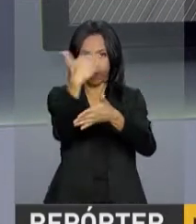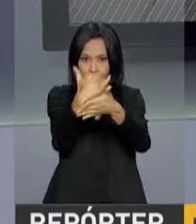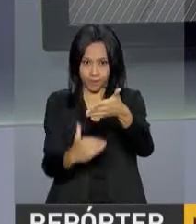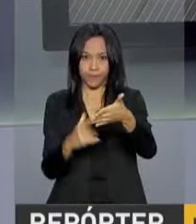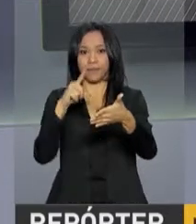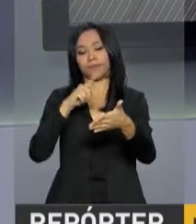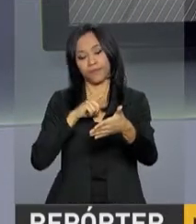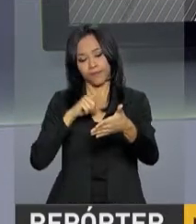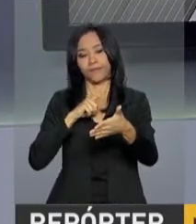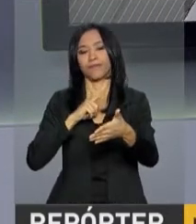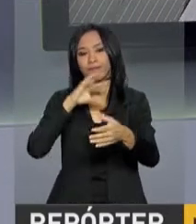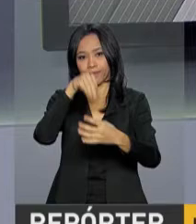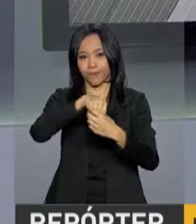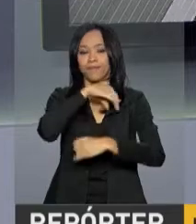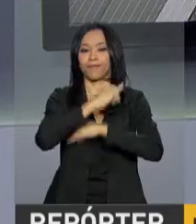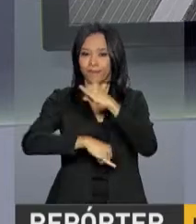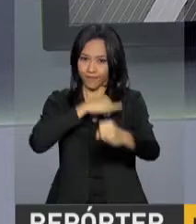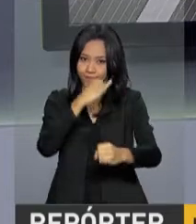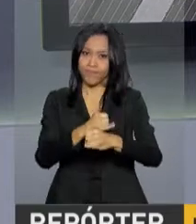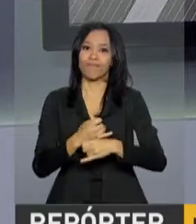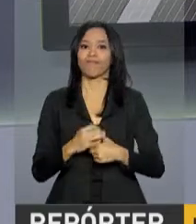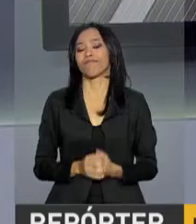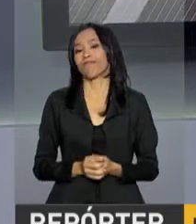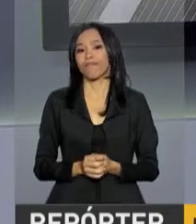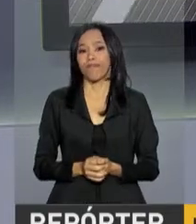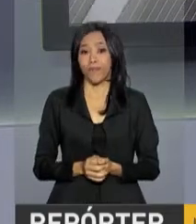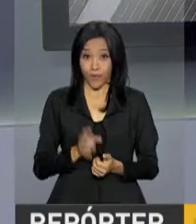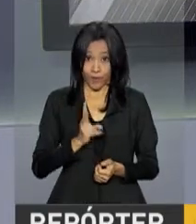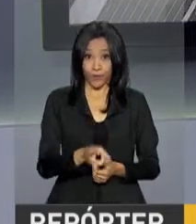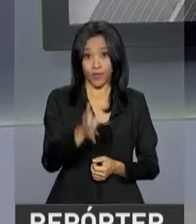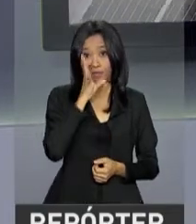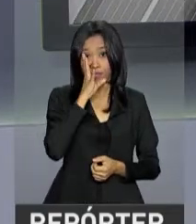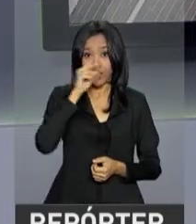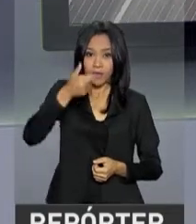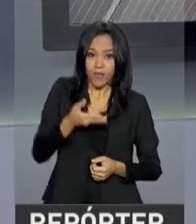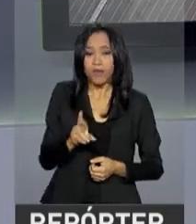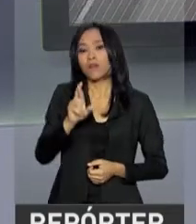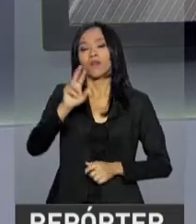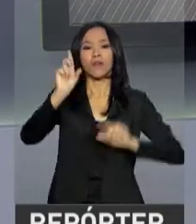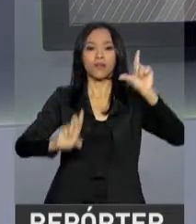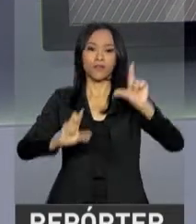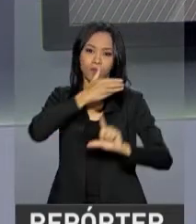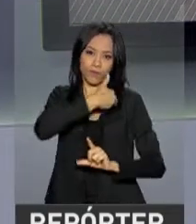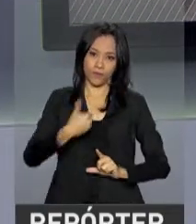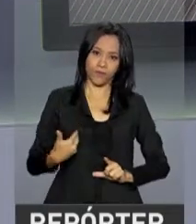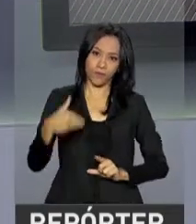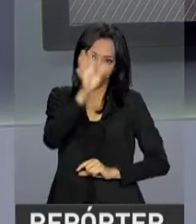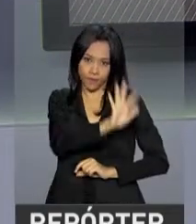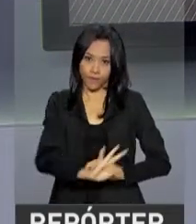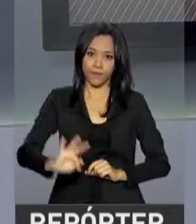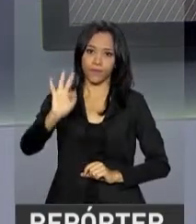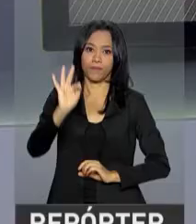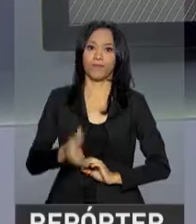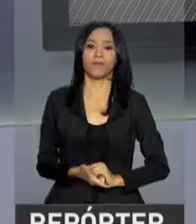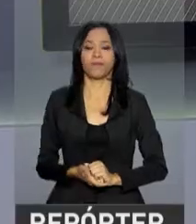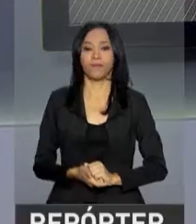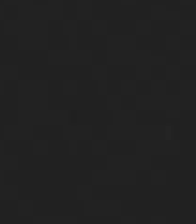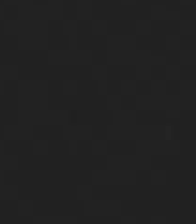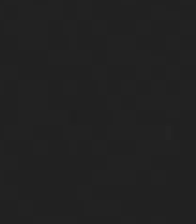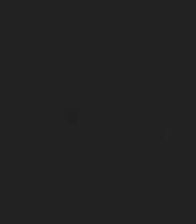também está na página da nbr na internet continue com a gente aqui na nbr a tv do governo federal